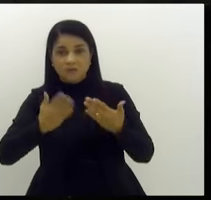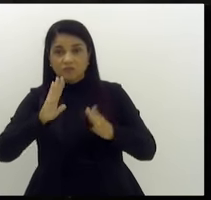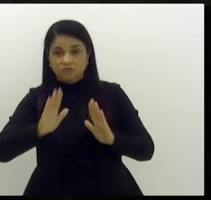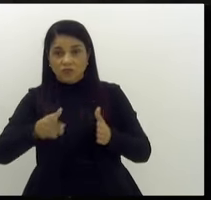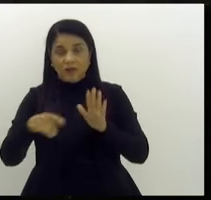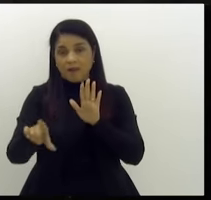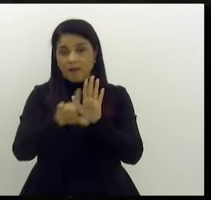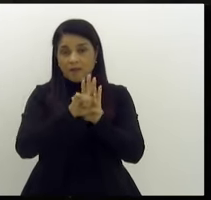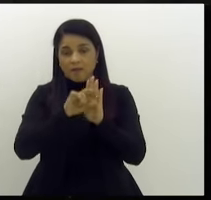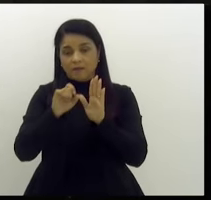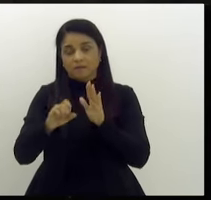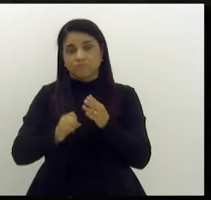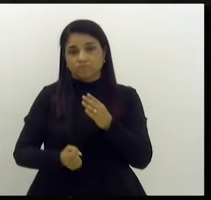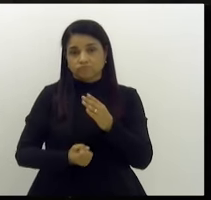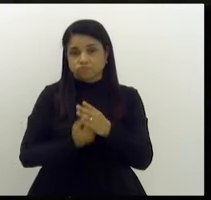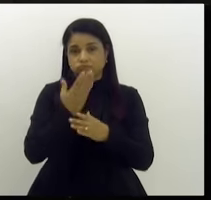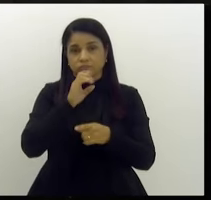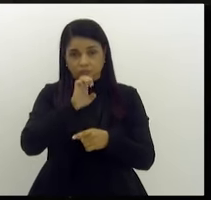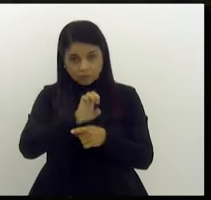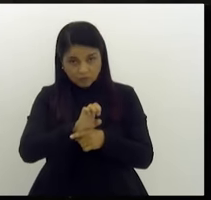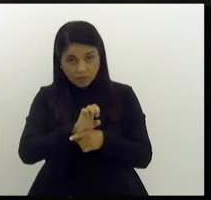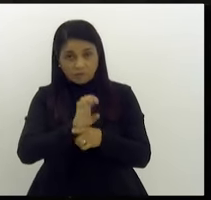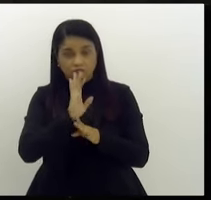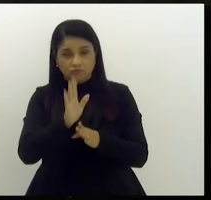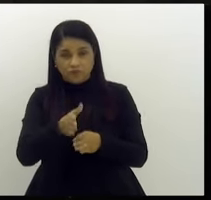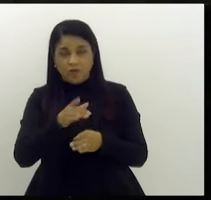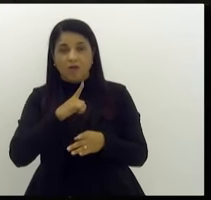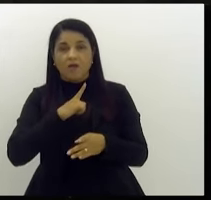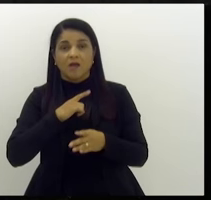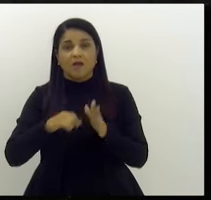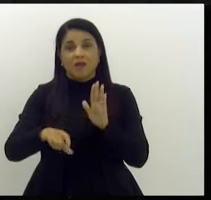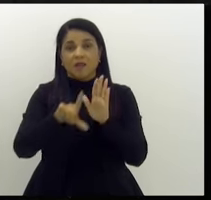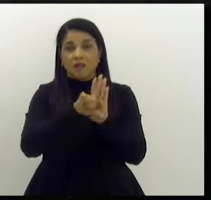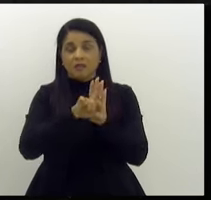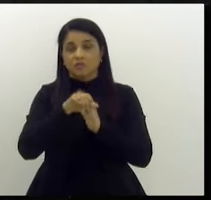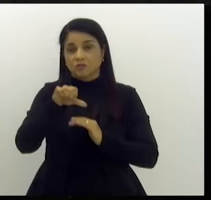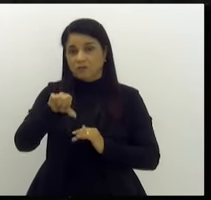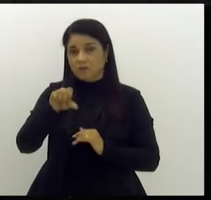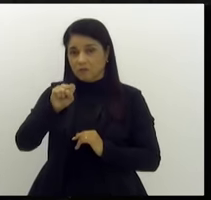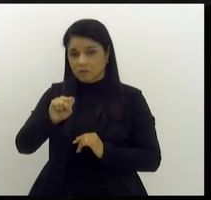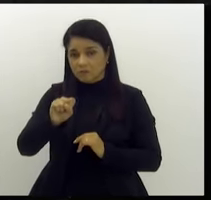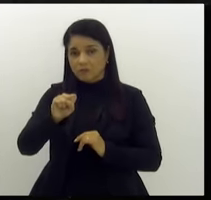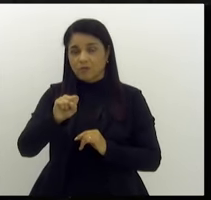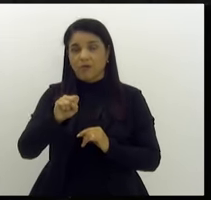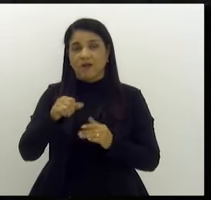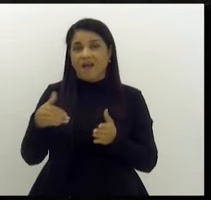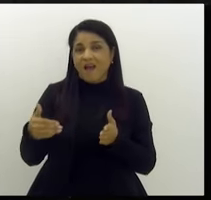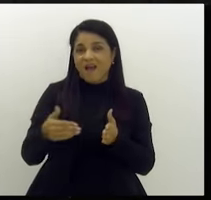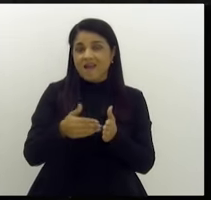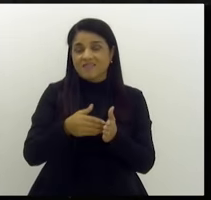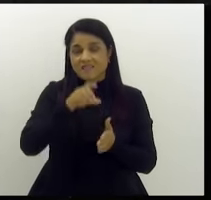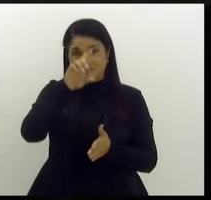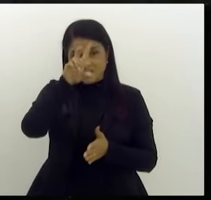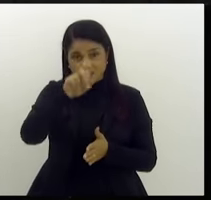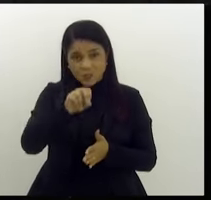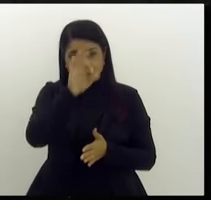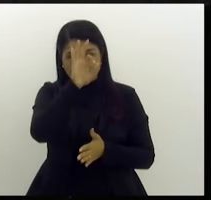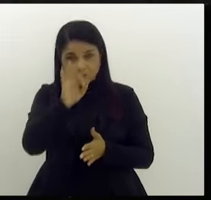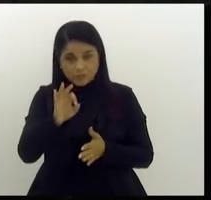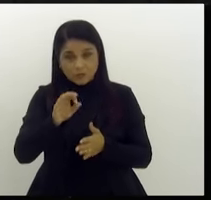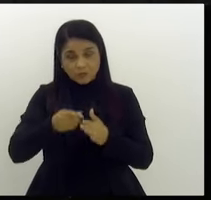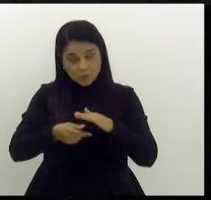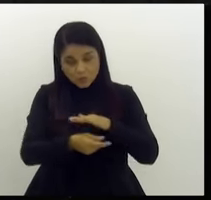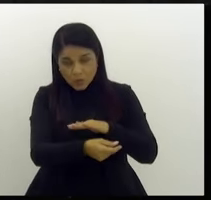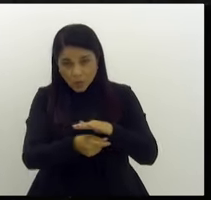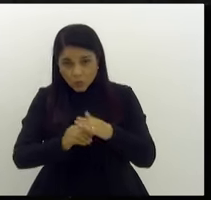existe tem no nosso estado temos que a lei de 98 que prevê que apenas até 50% dos recursos do